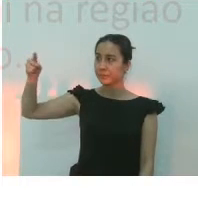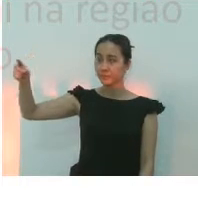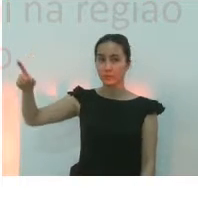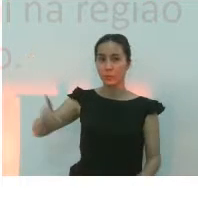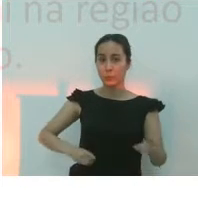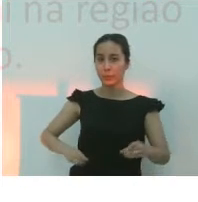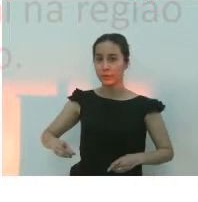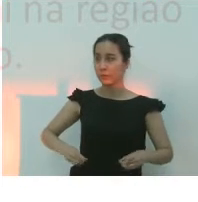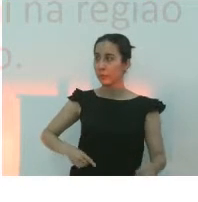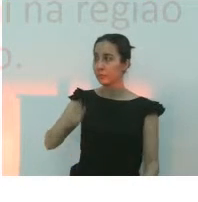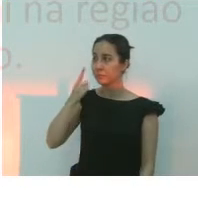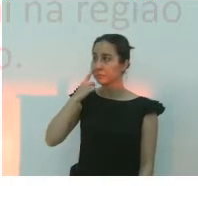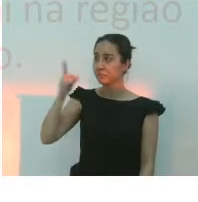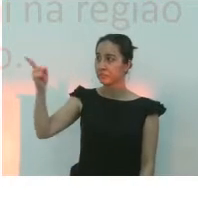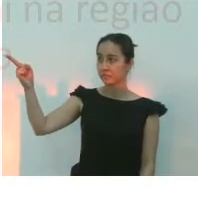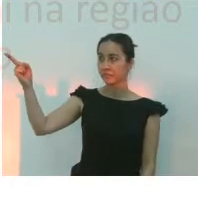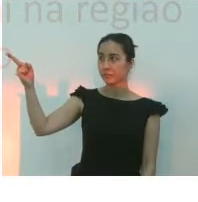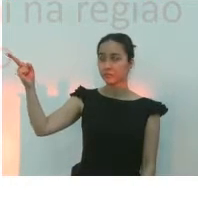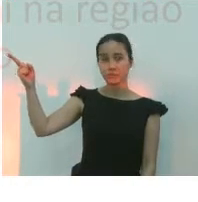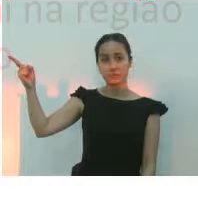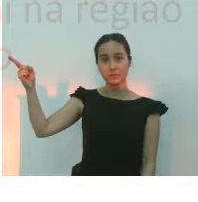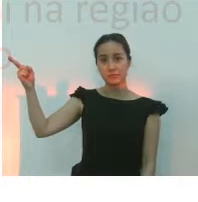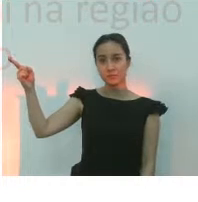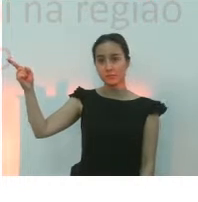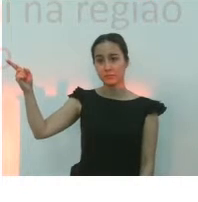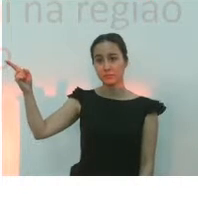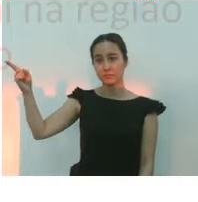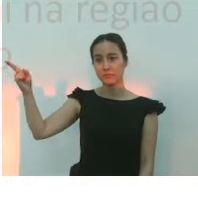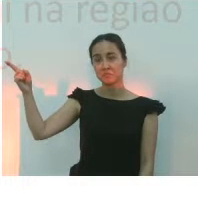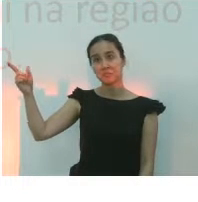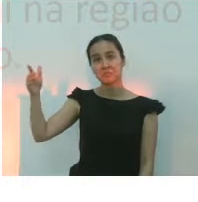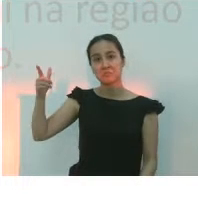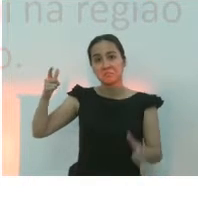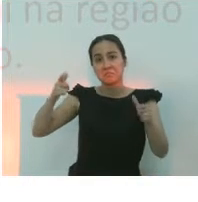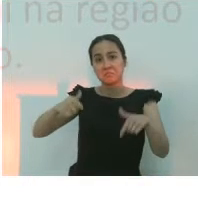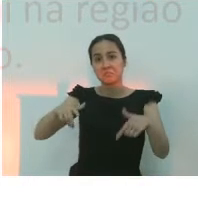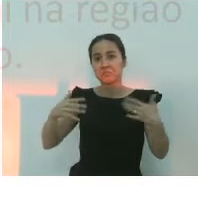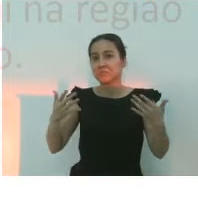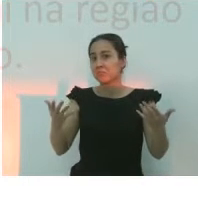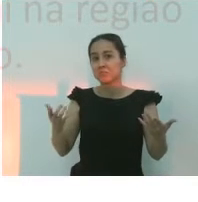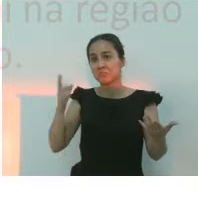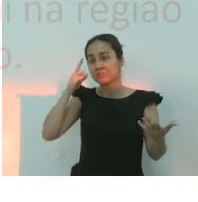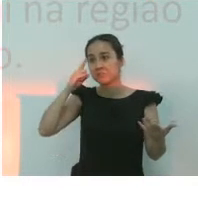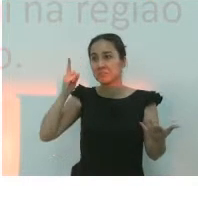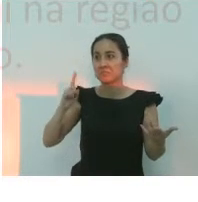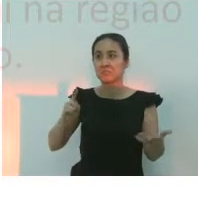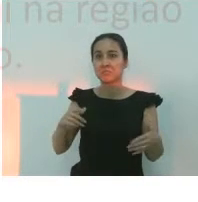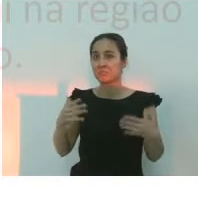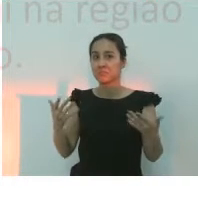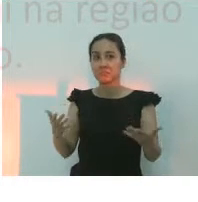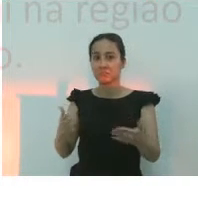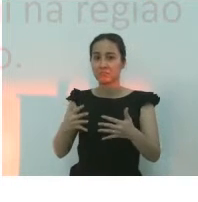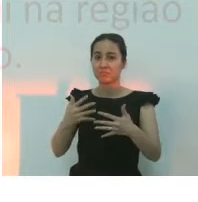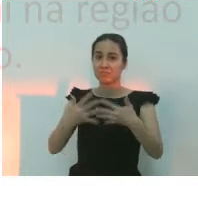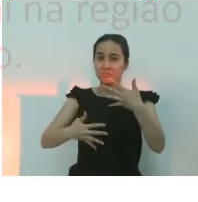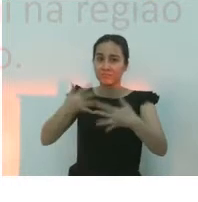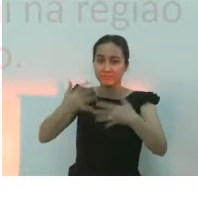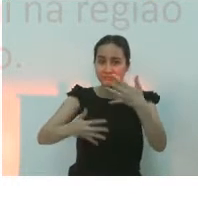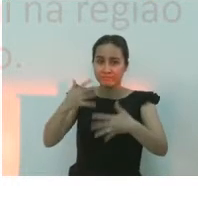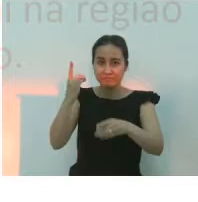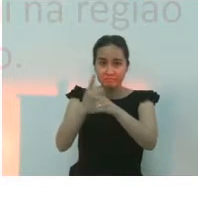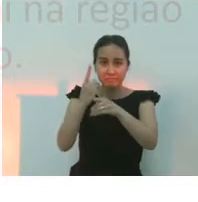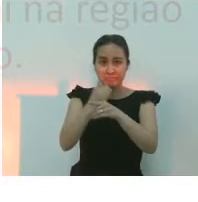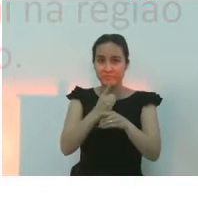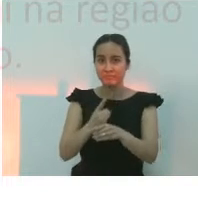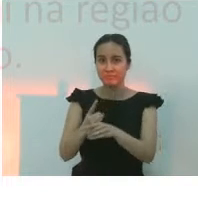eventualmente ficou pela região de bragança paulista monte alegre do sul mas só teve filho ea mulher então o nome tá meio que perdido não achei